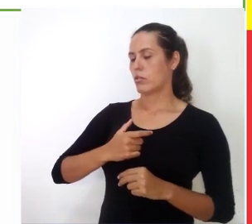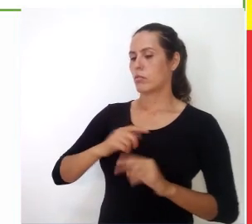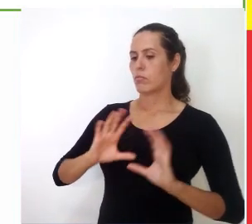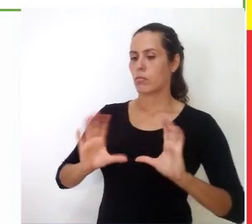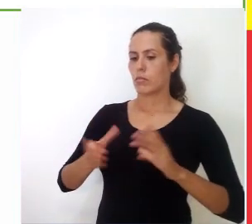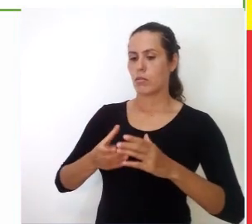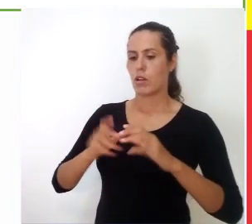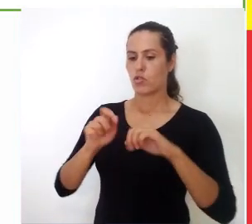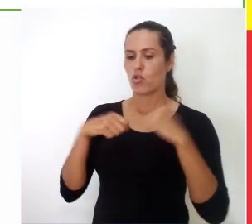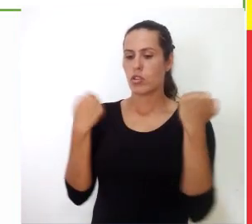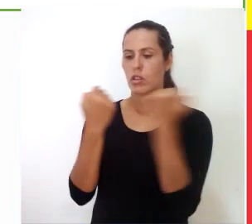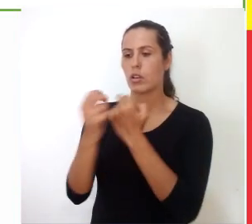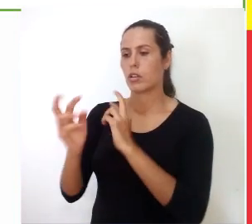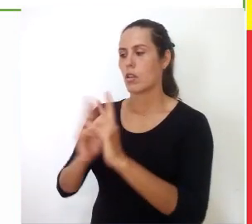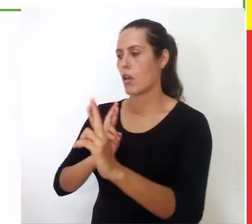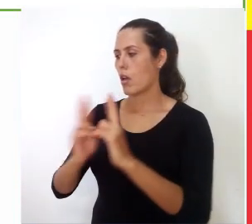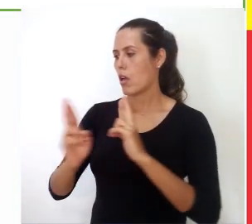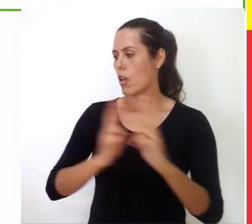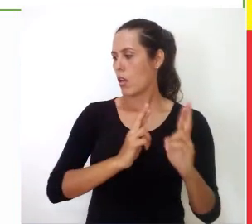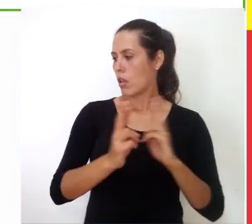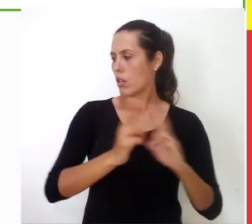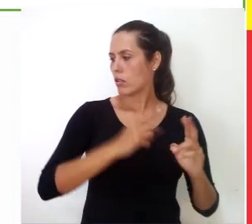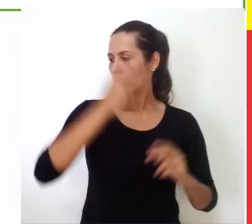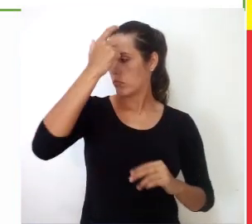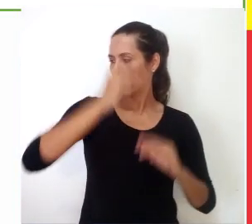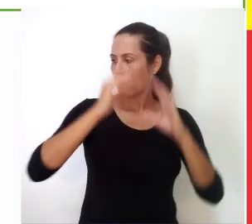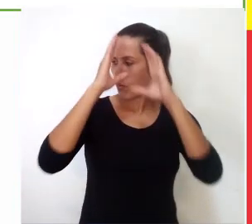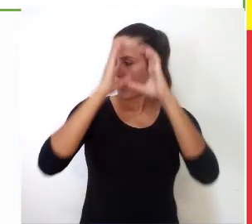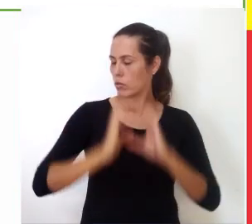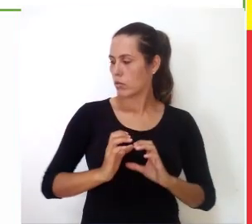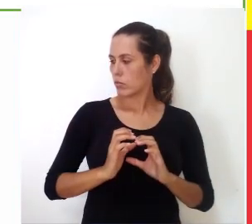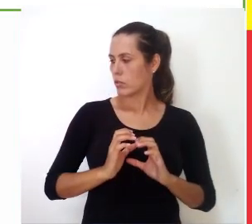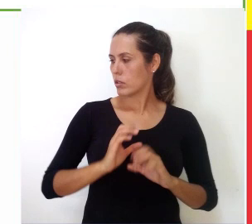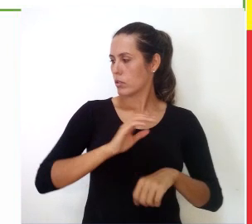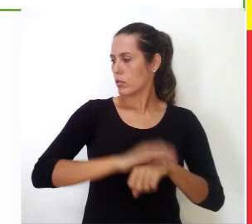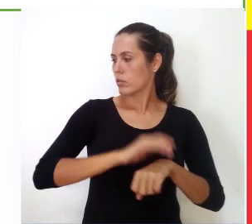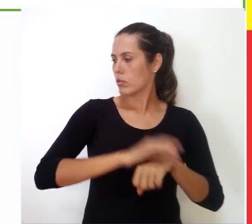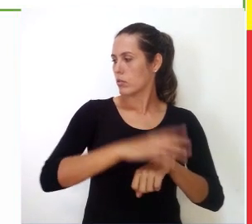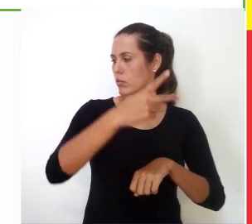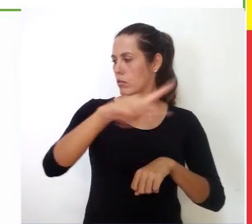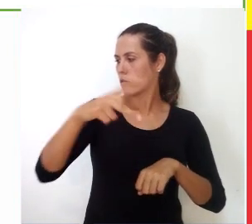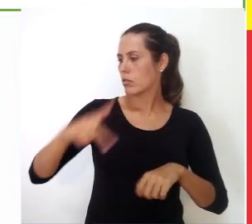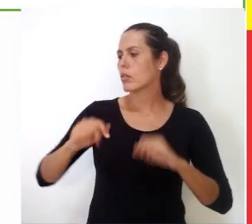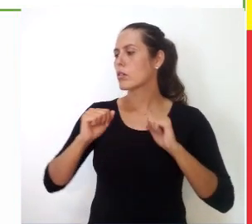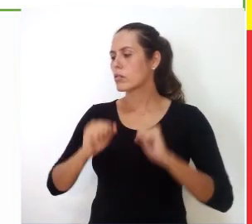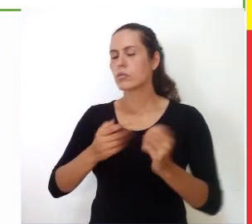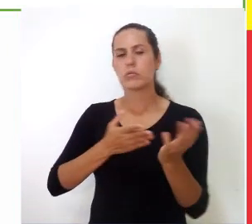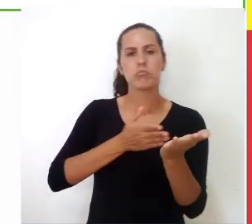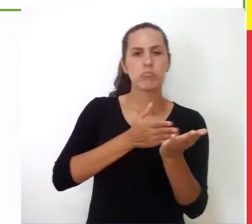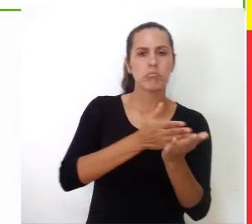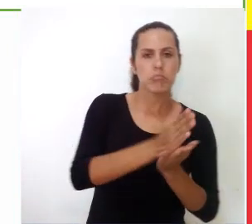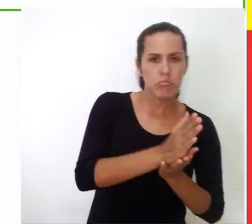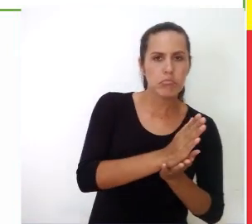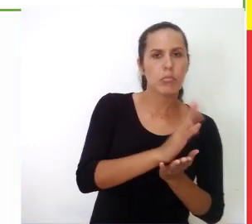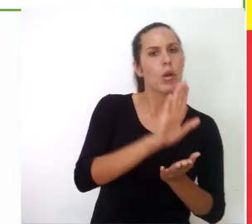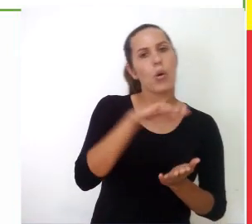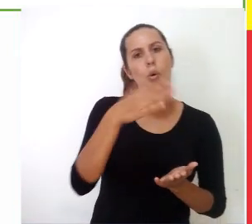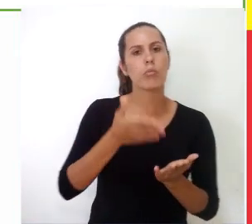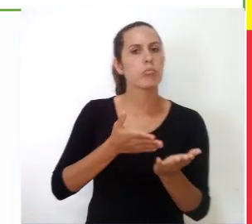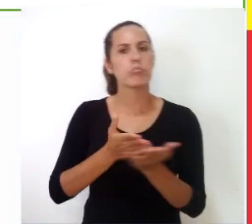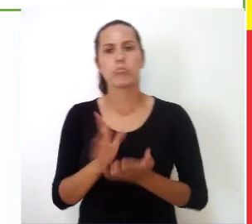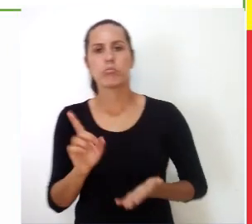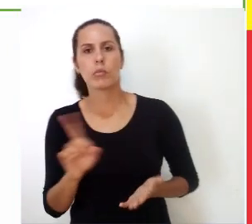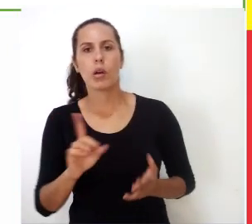com os outros homens que os comportamentos individuais podem ser avaliados como virtuosos ou